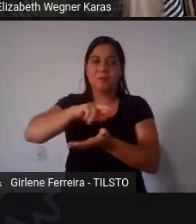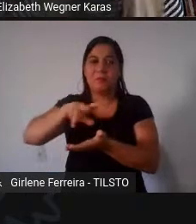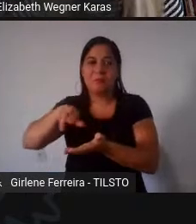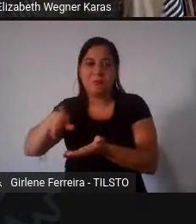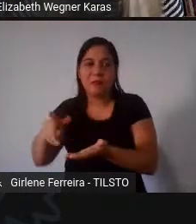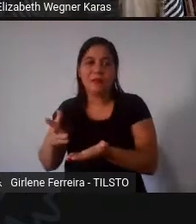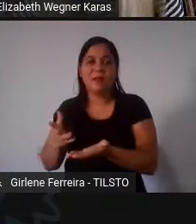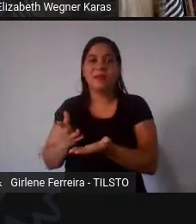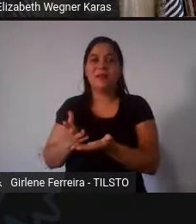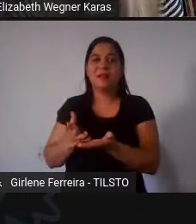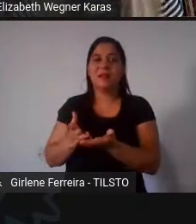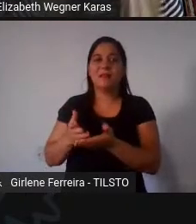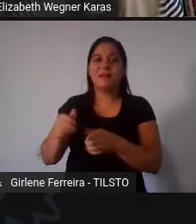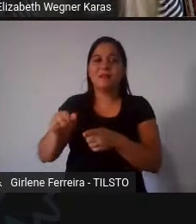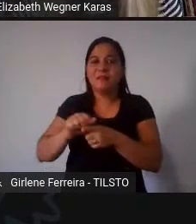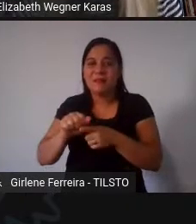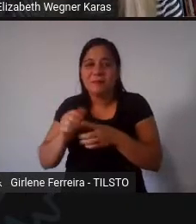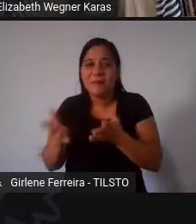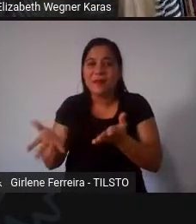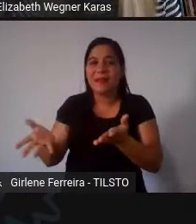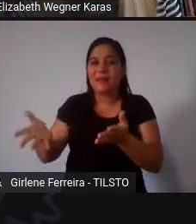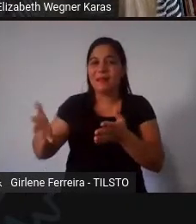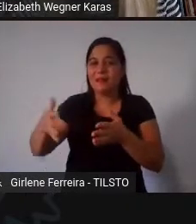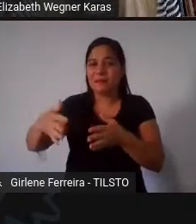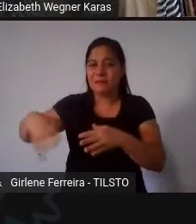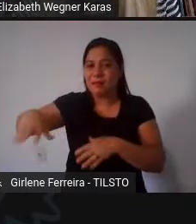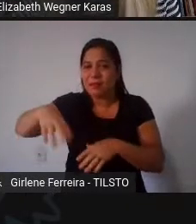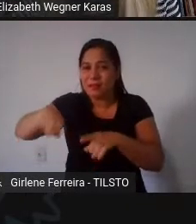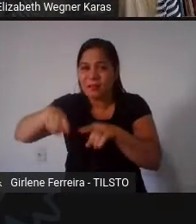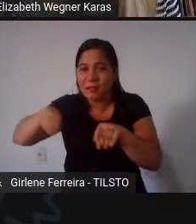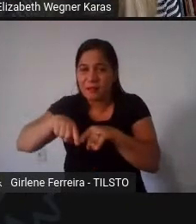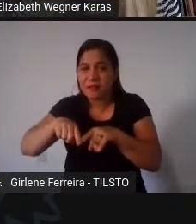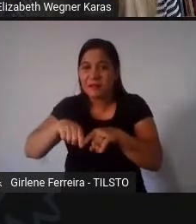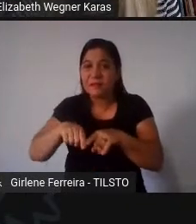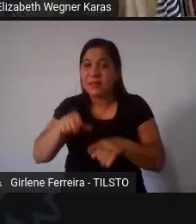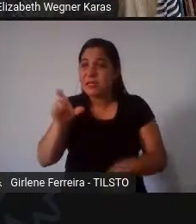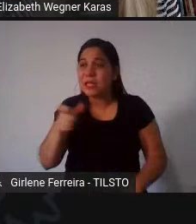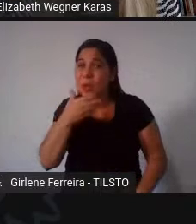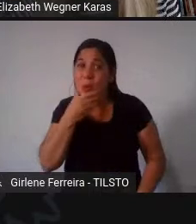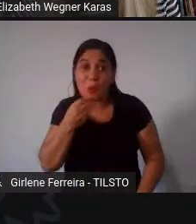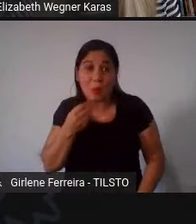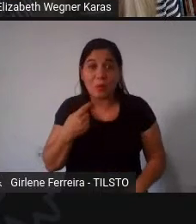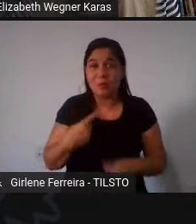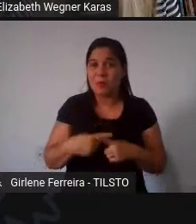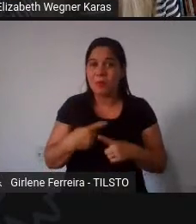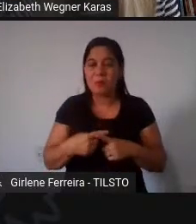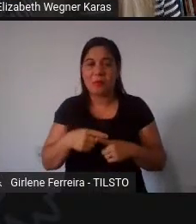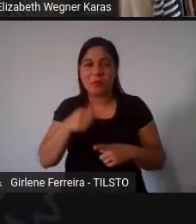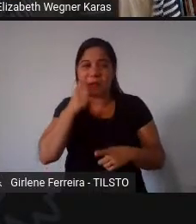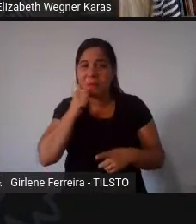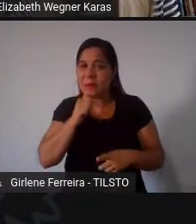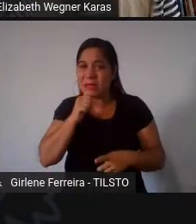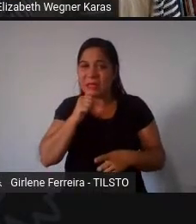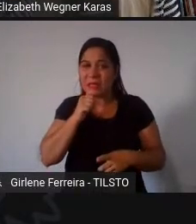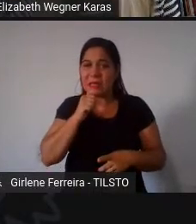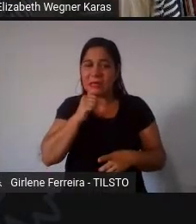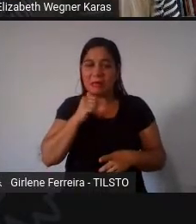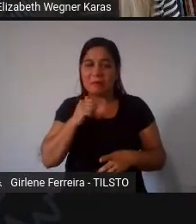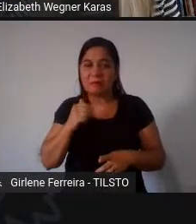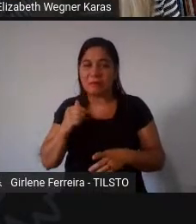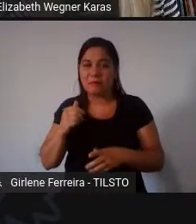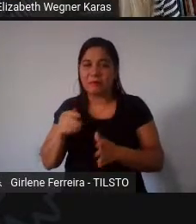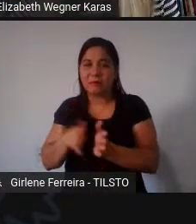isso. Então, assim, são coisas que a gente tem que não é normal, sabe? Assim, que pode parecer